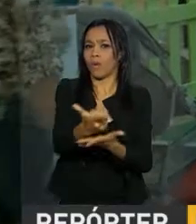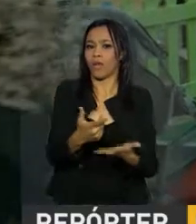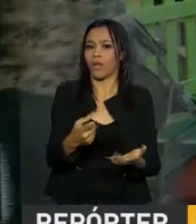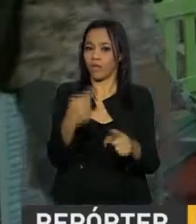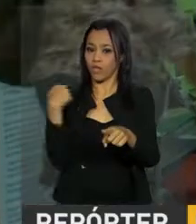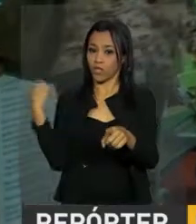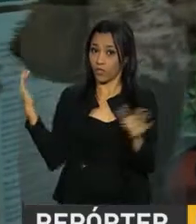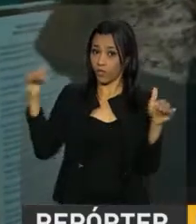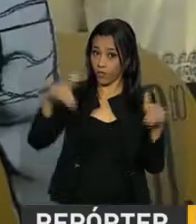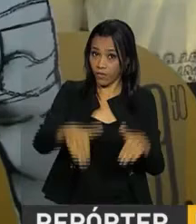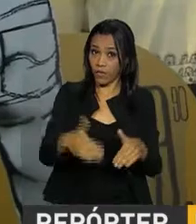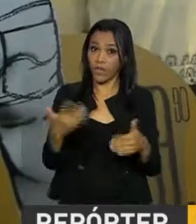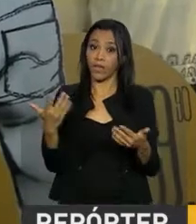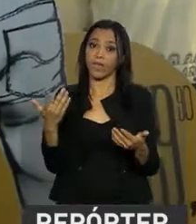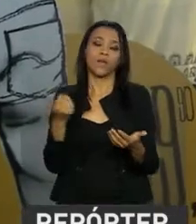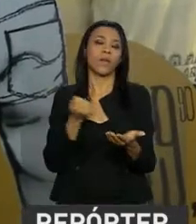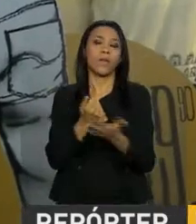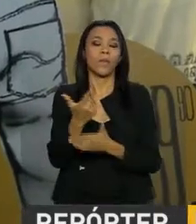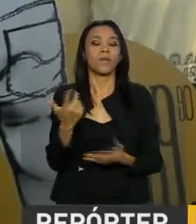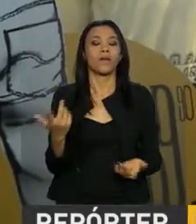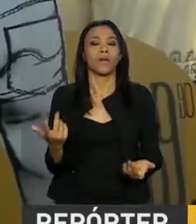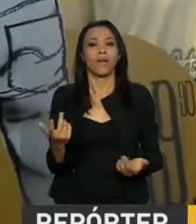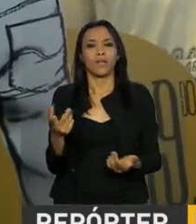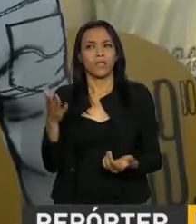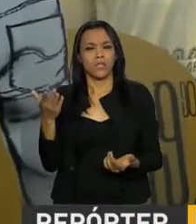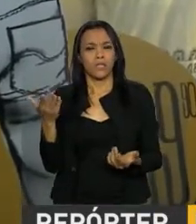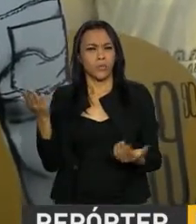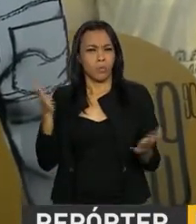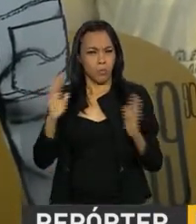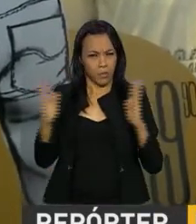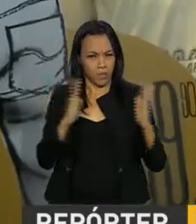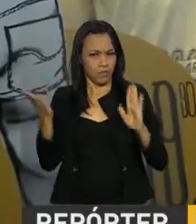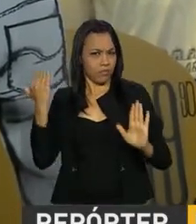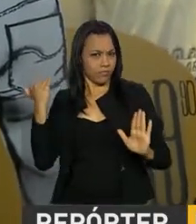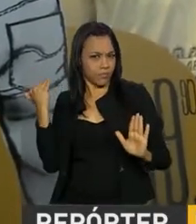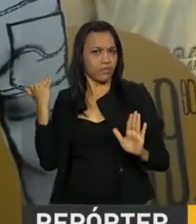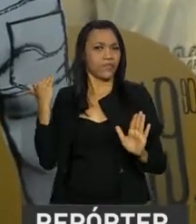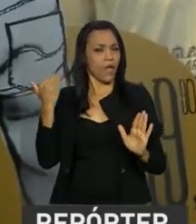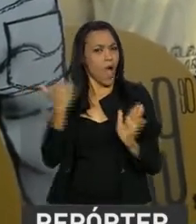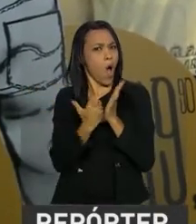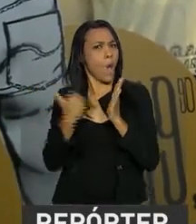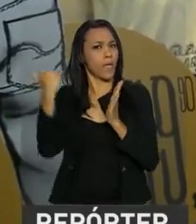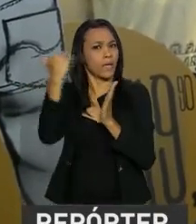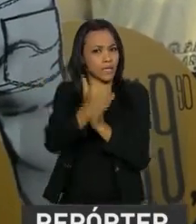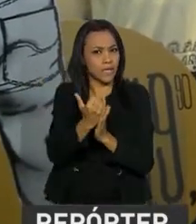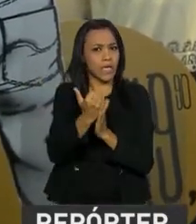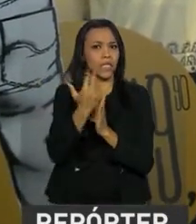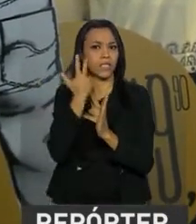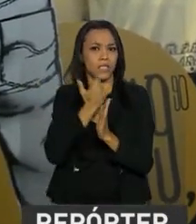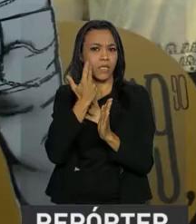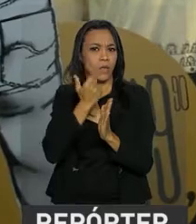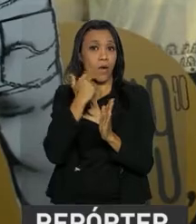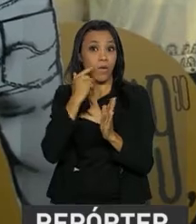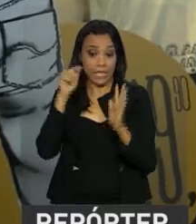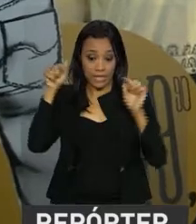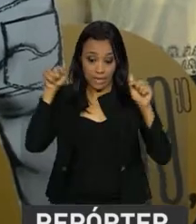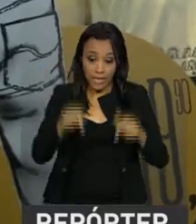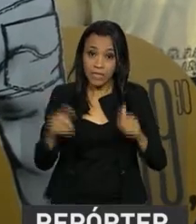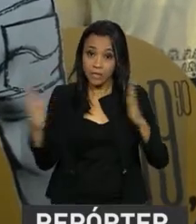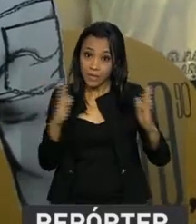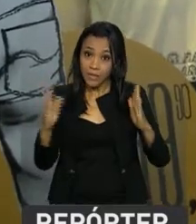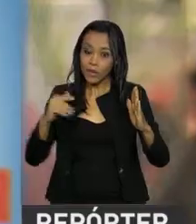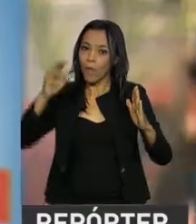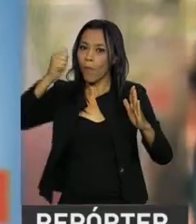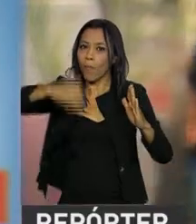as compras para o Natal. Nos outros períodos o valor costuma aumentar, né? Então a gente costuma comprar